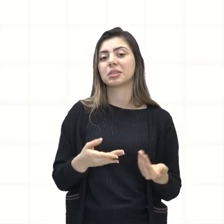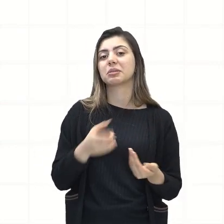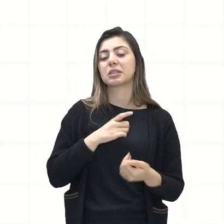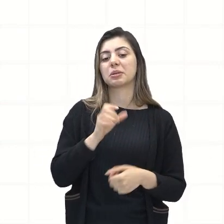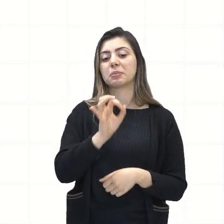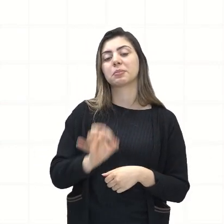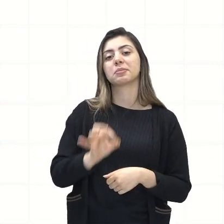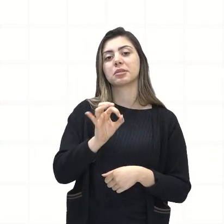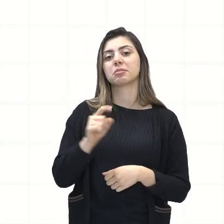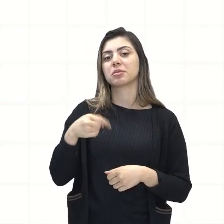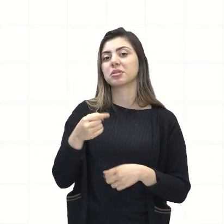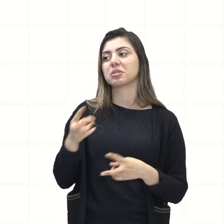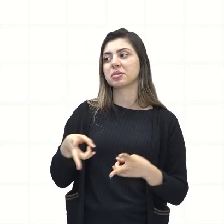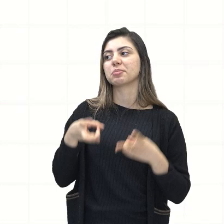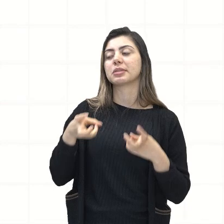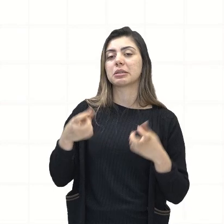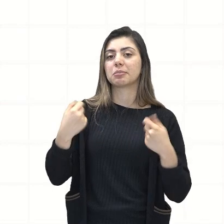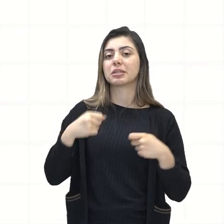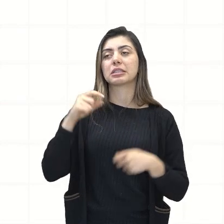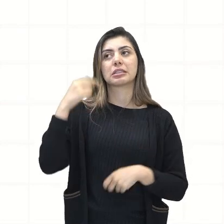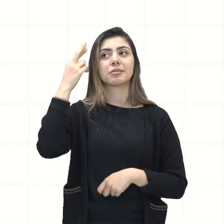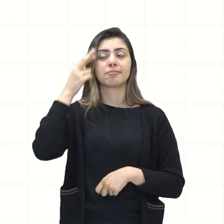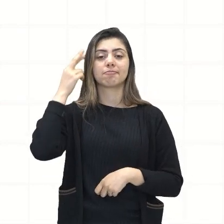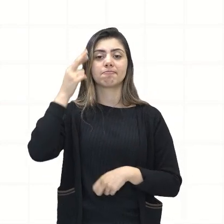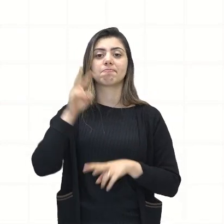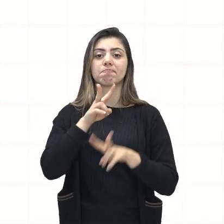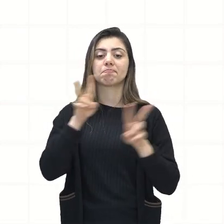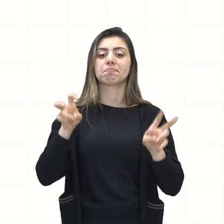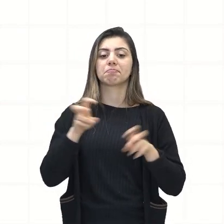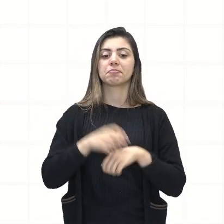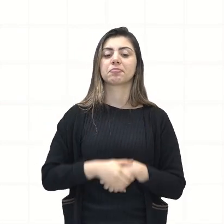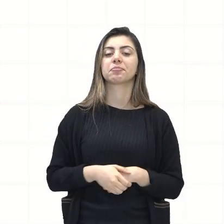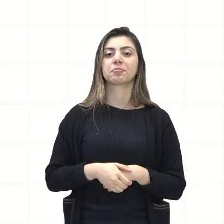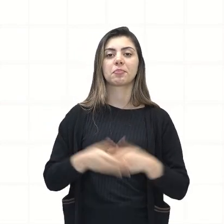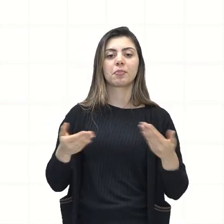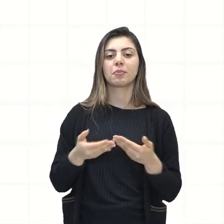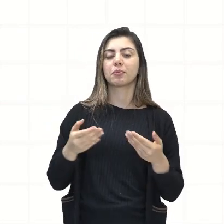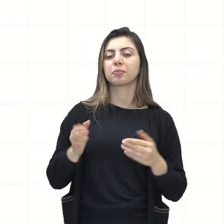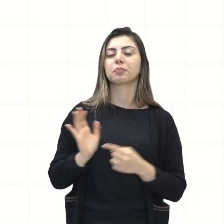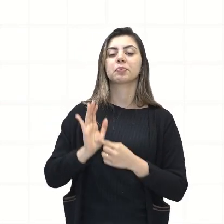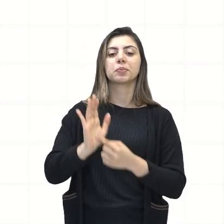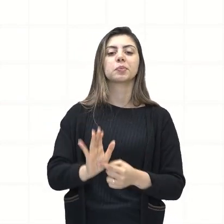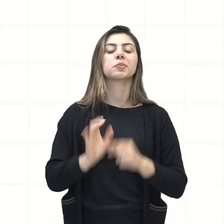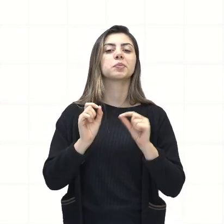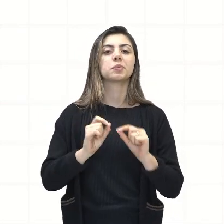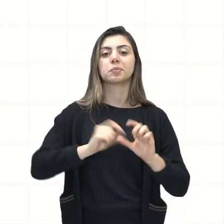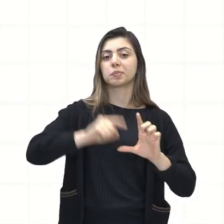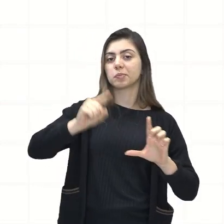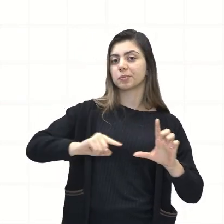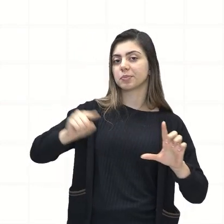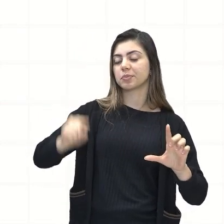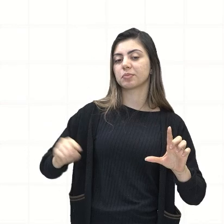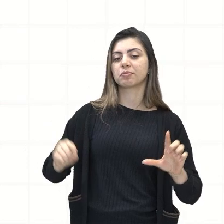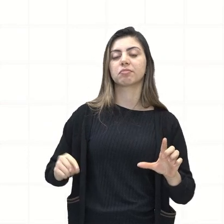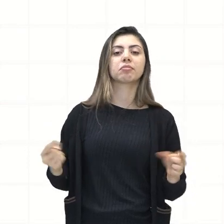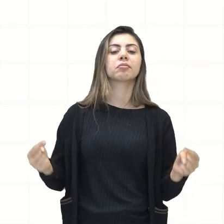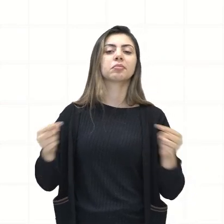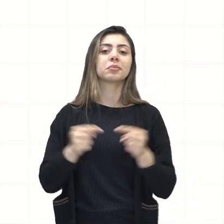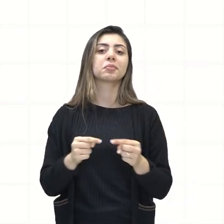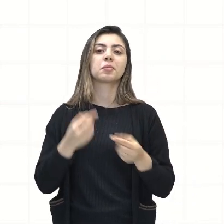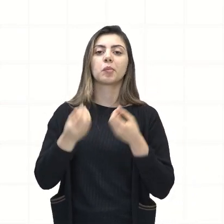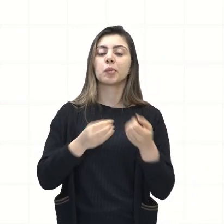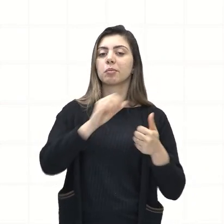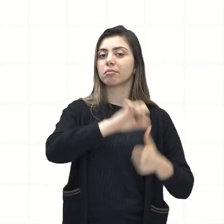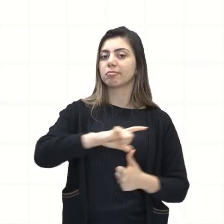significativo e que a gente, obviamente, precisa refletir sobre. Eu tenho aqui um gráfico para vocês sobre essa questão da pobreza na